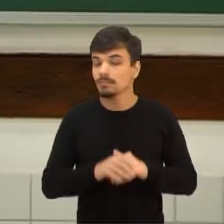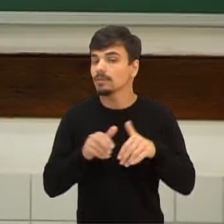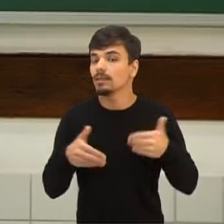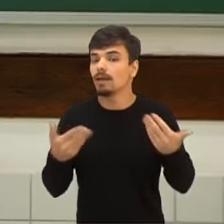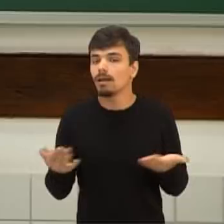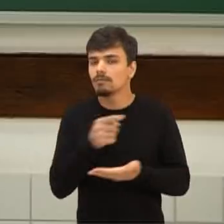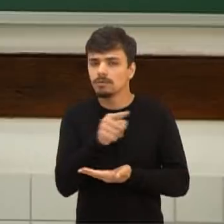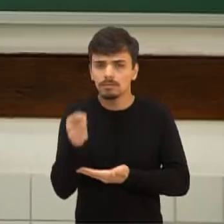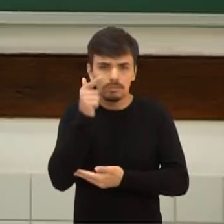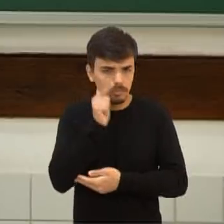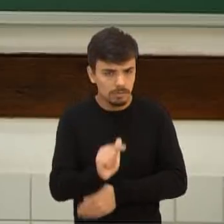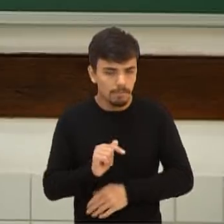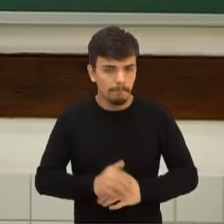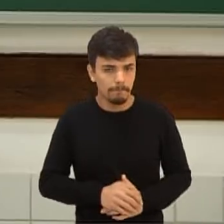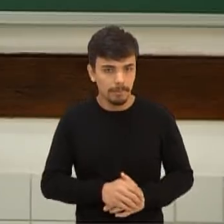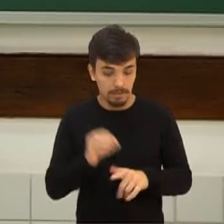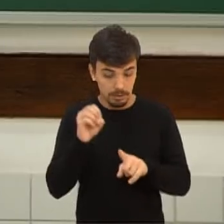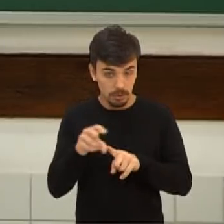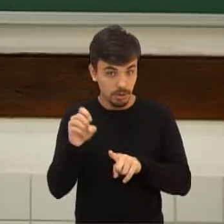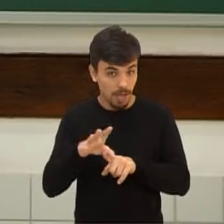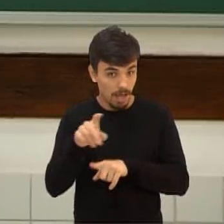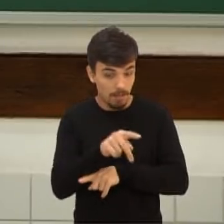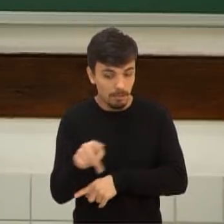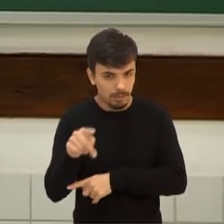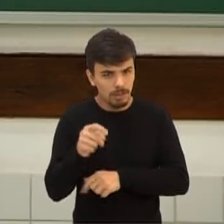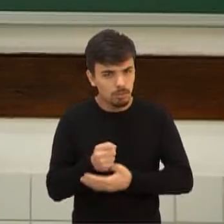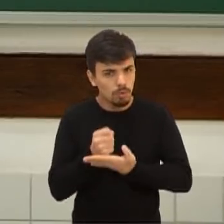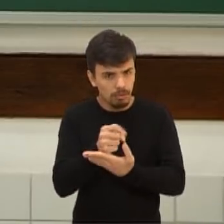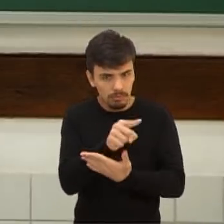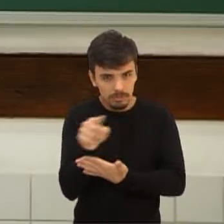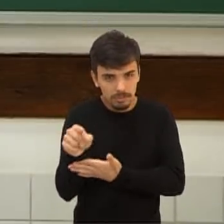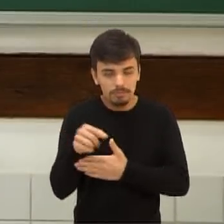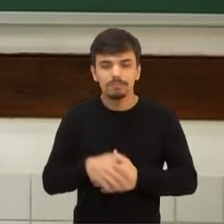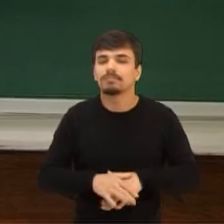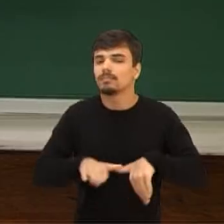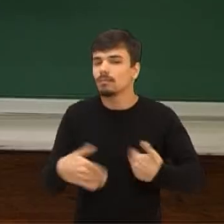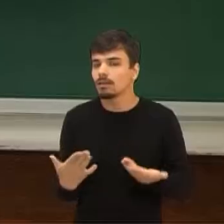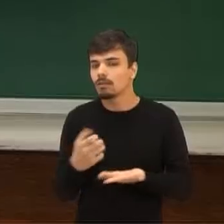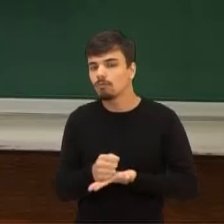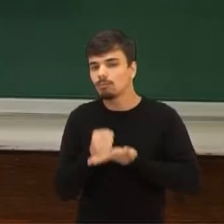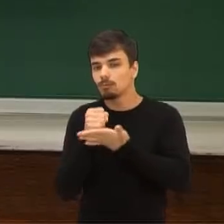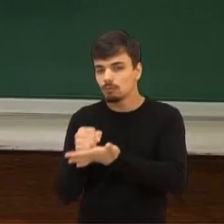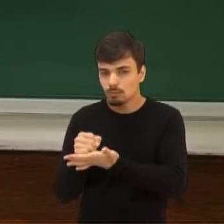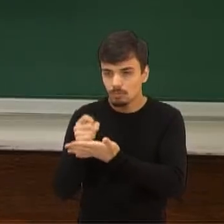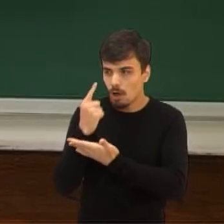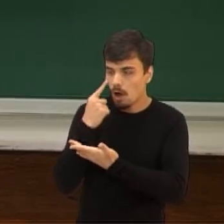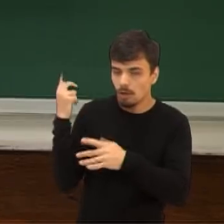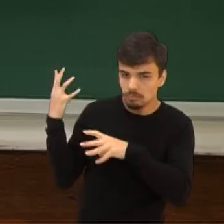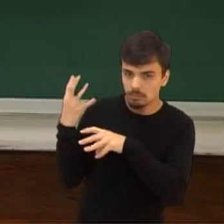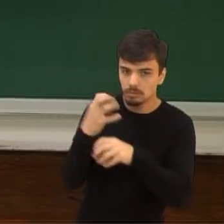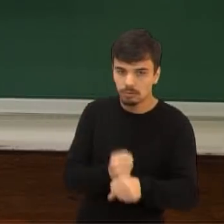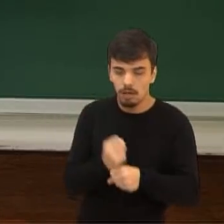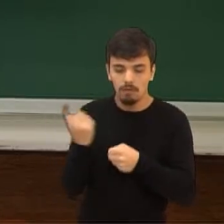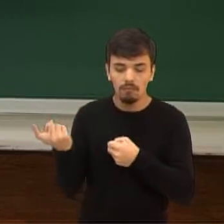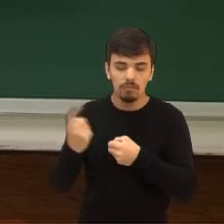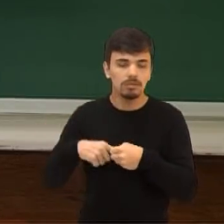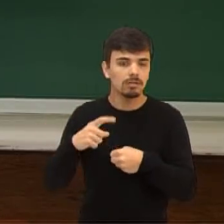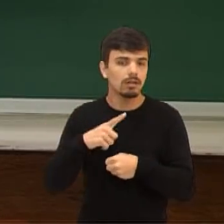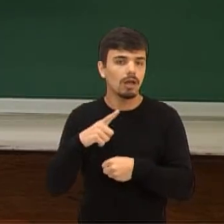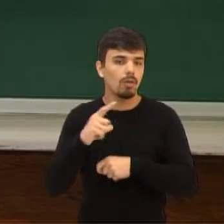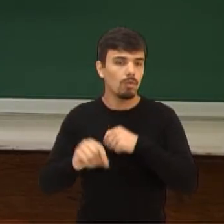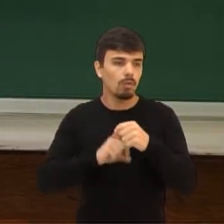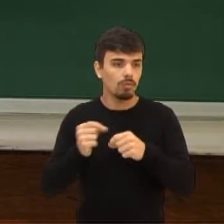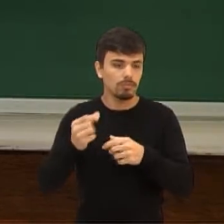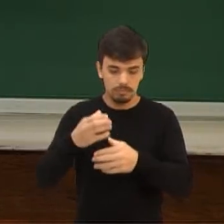E aí, conseguiram? As dicas da prof ajudou? Então, vamos junto lá então. Retomando aqui, nós temos um